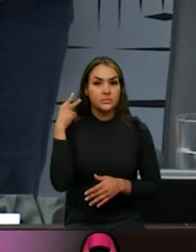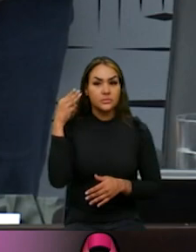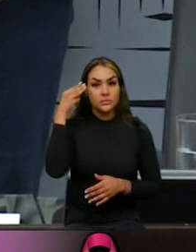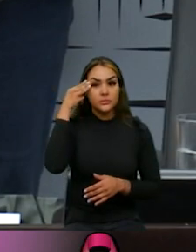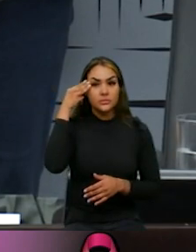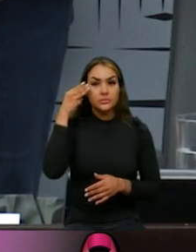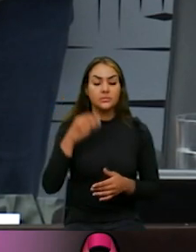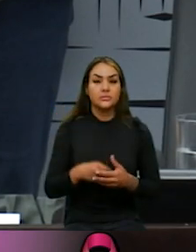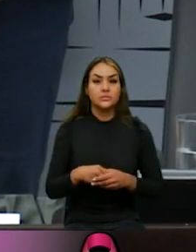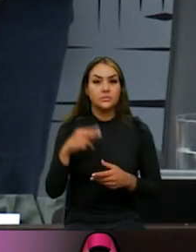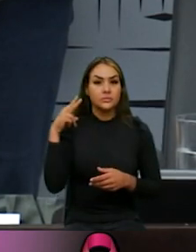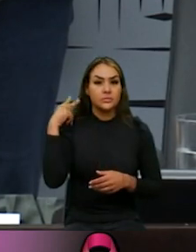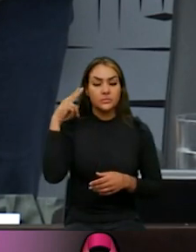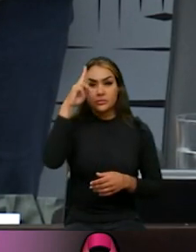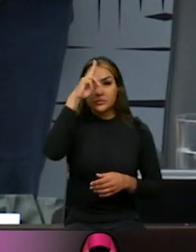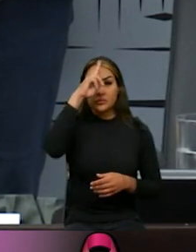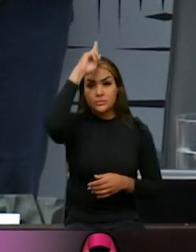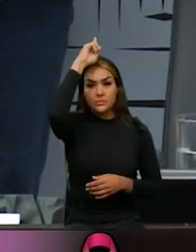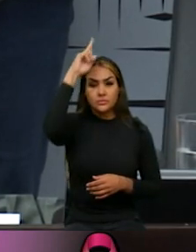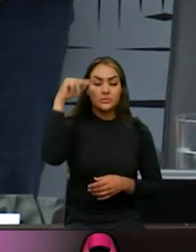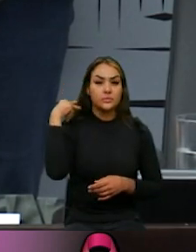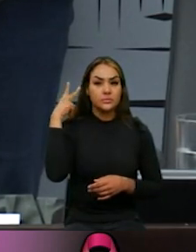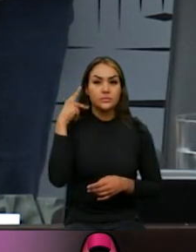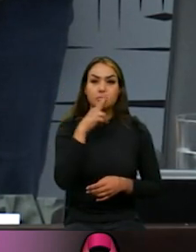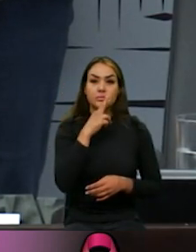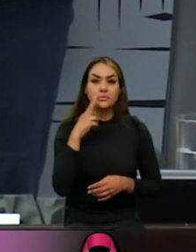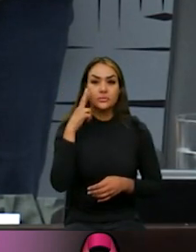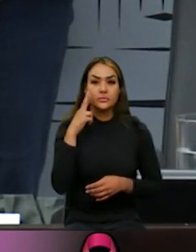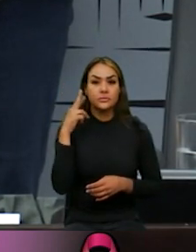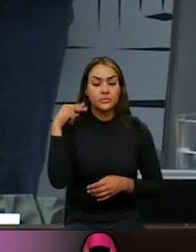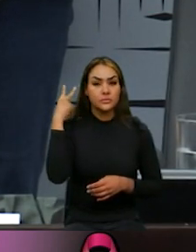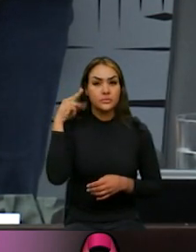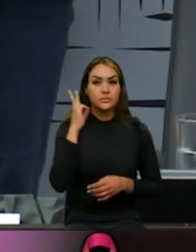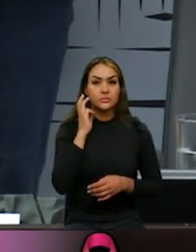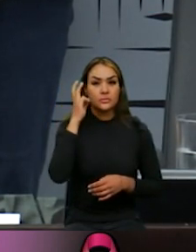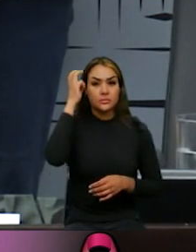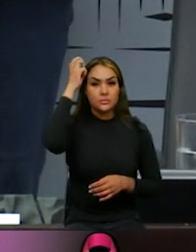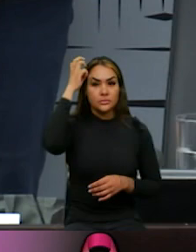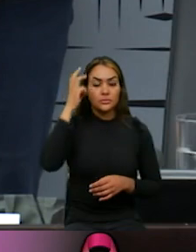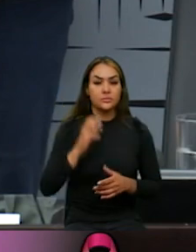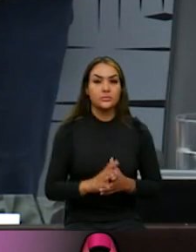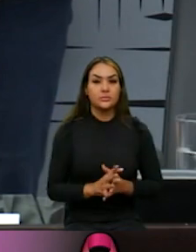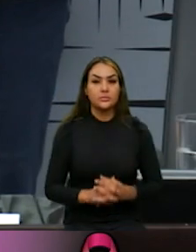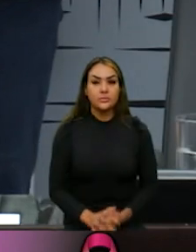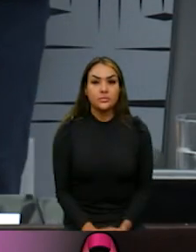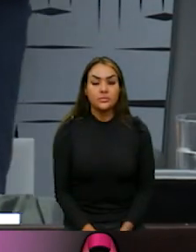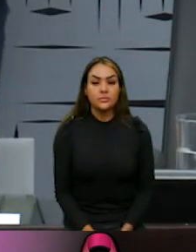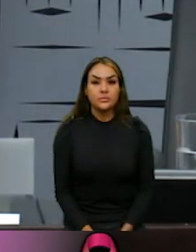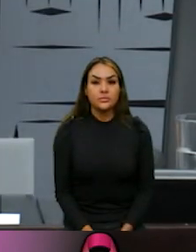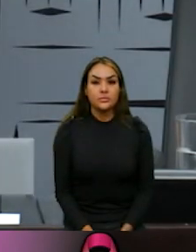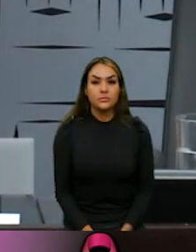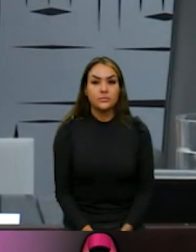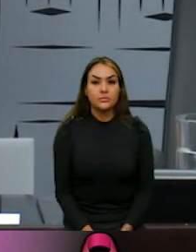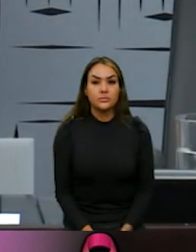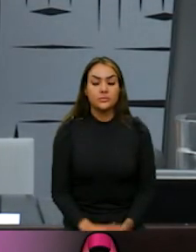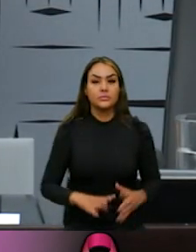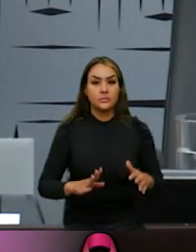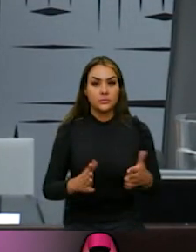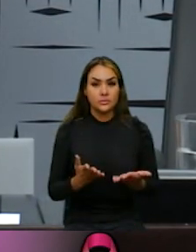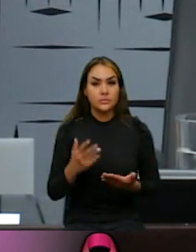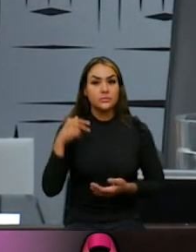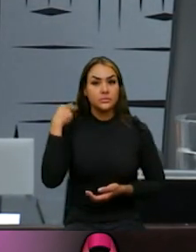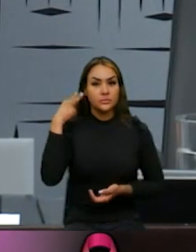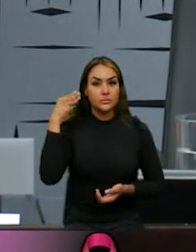Maurício Bem-Estar, Nelsinho Bombeiro, Regininha e Wesley da Dialogue. Com a palavra, o